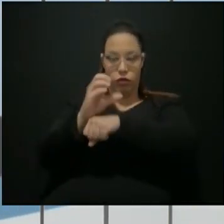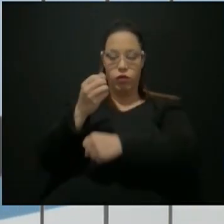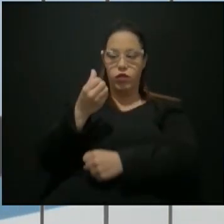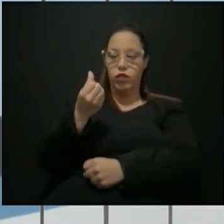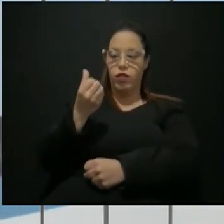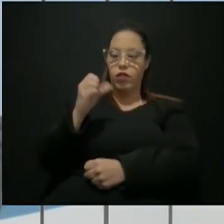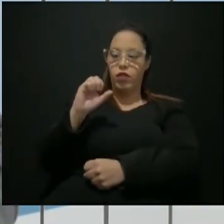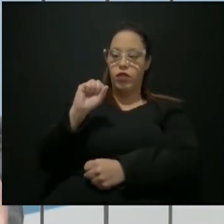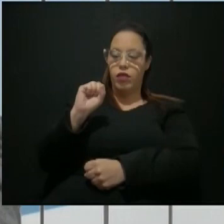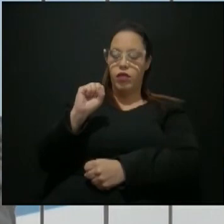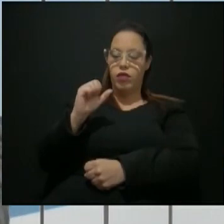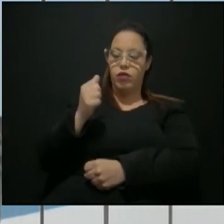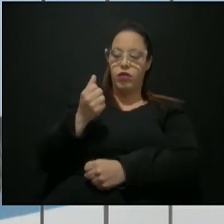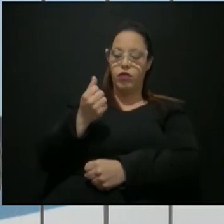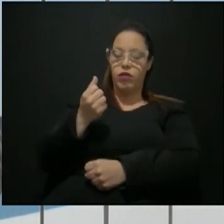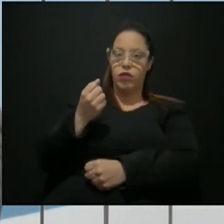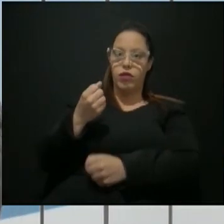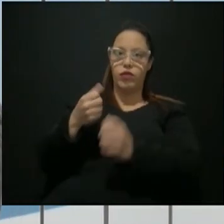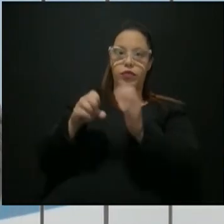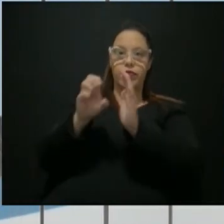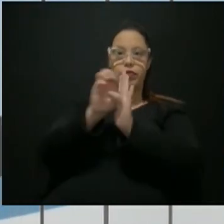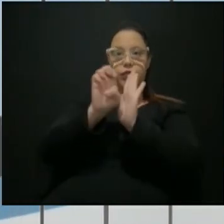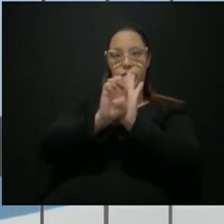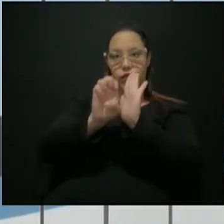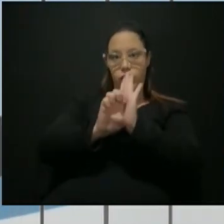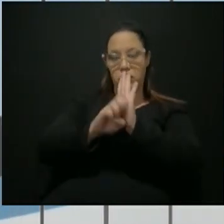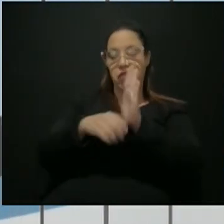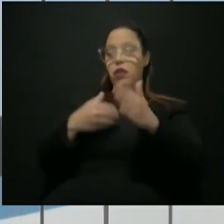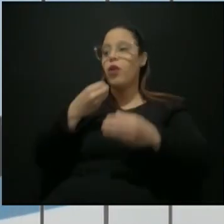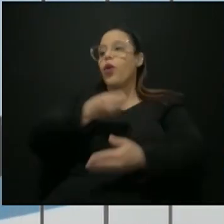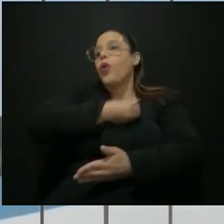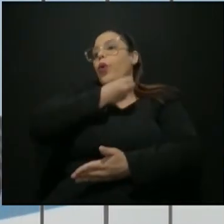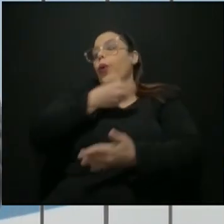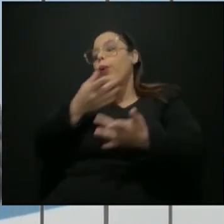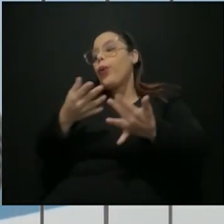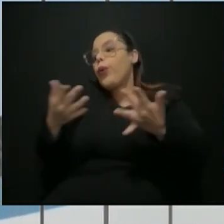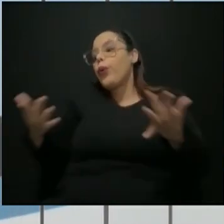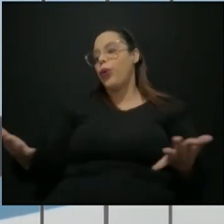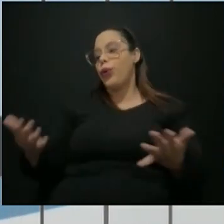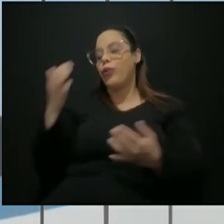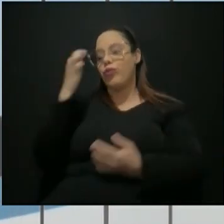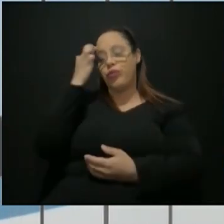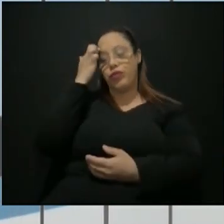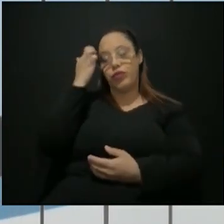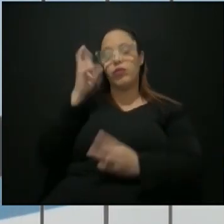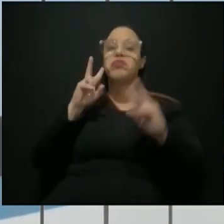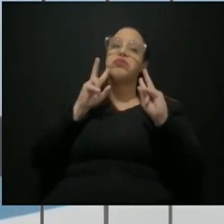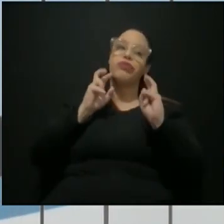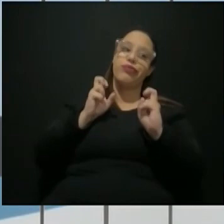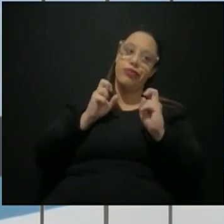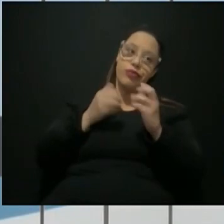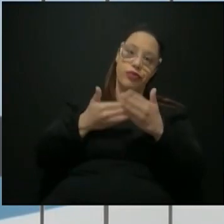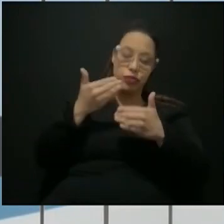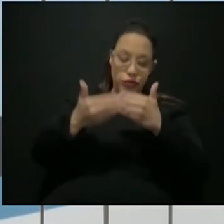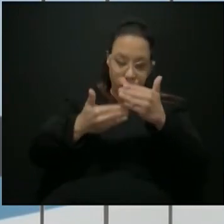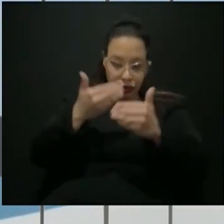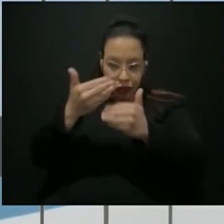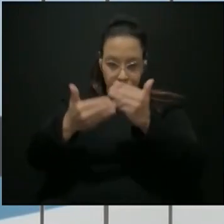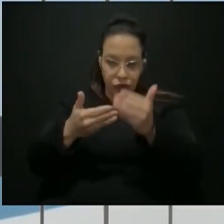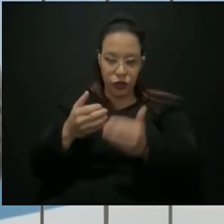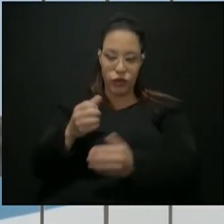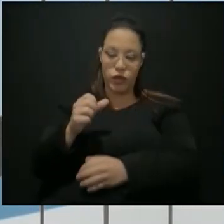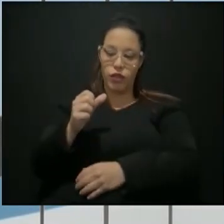grande parte dos idosos não vivenciou os frutos dessa Constituição. A gente vai perceber os frutos da Constituição de